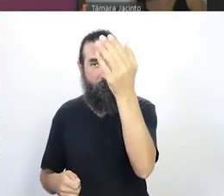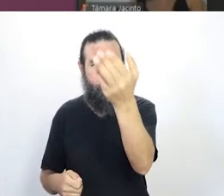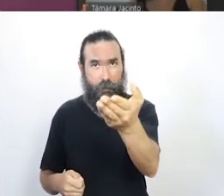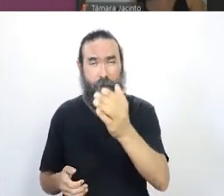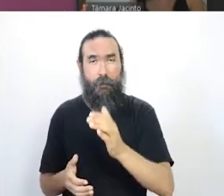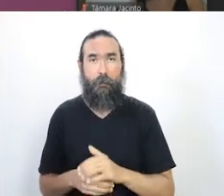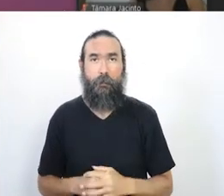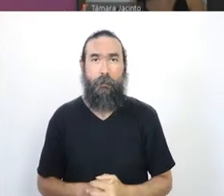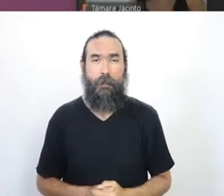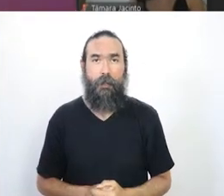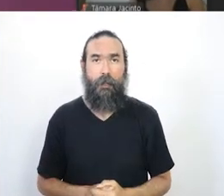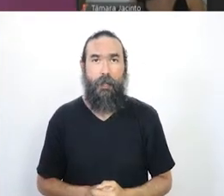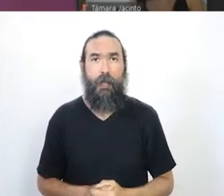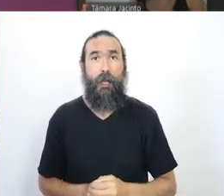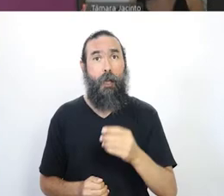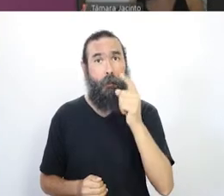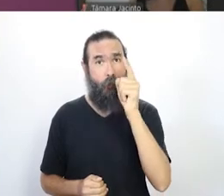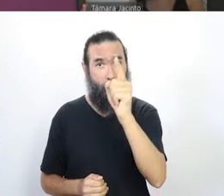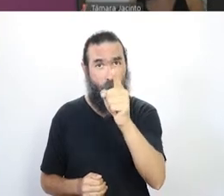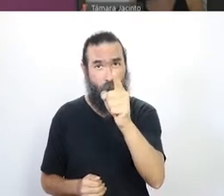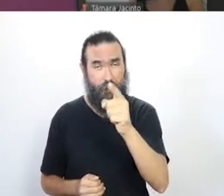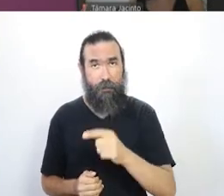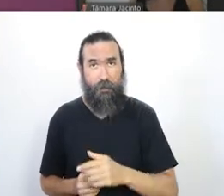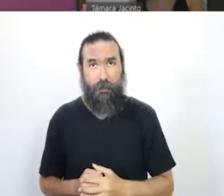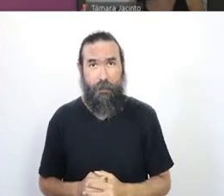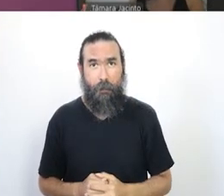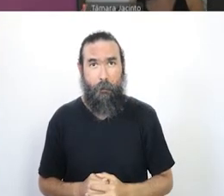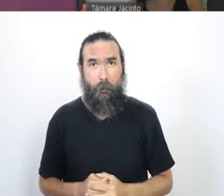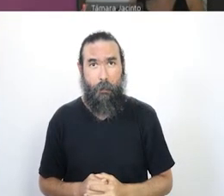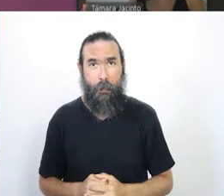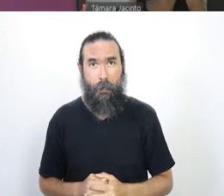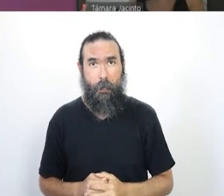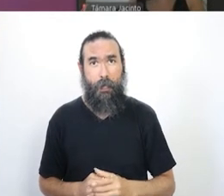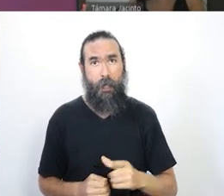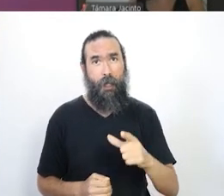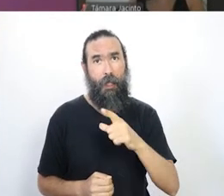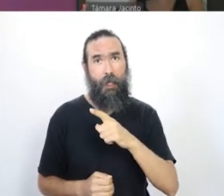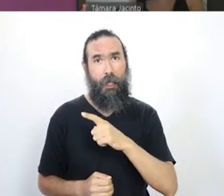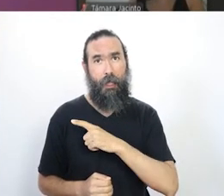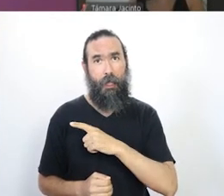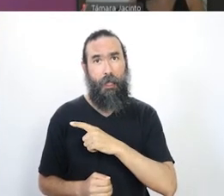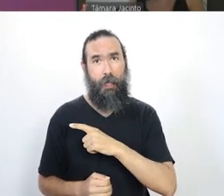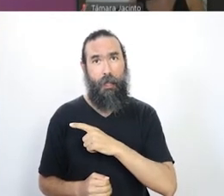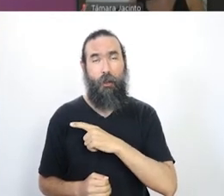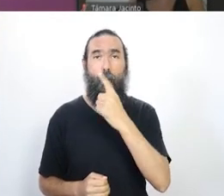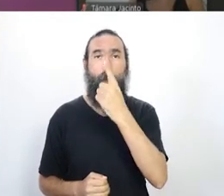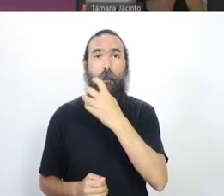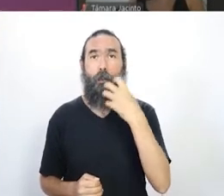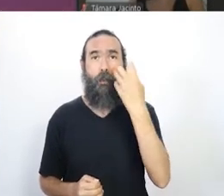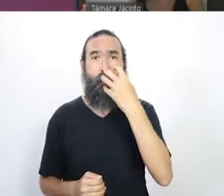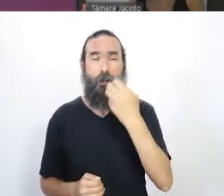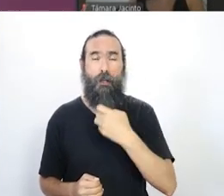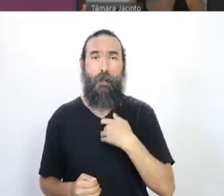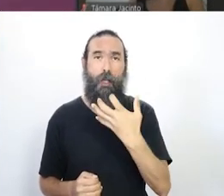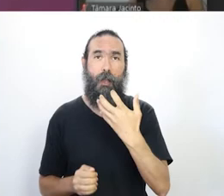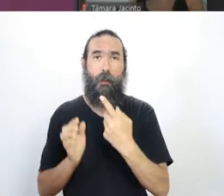Para você, eu tenho uma pequena musgazinha que eu vou passar para você agora.